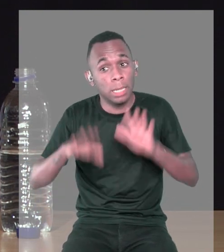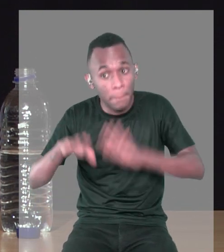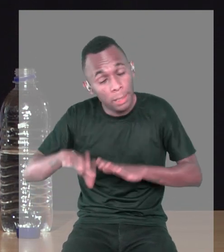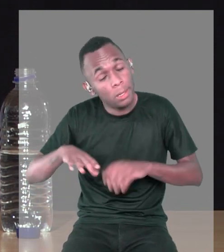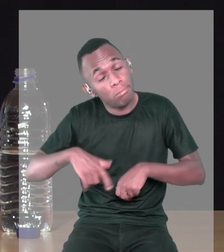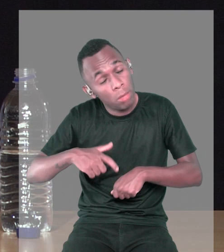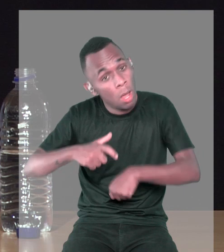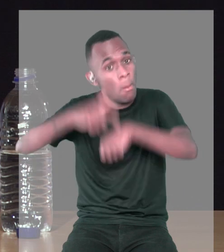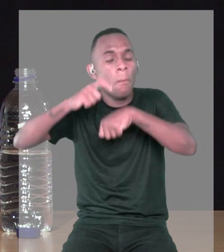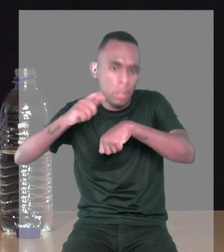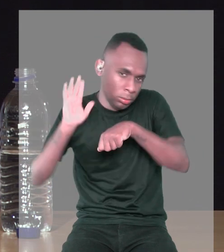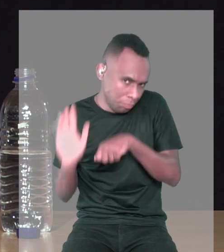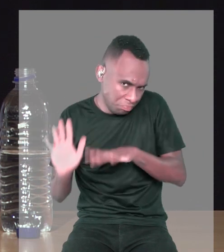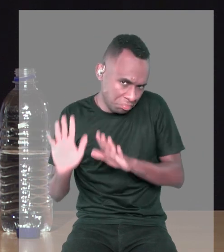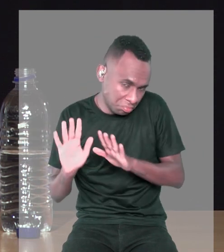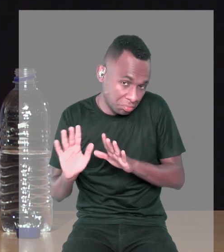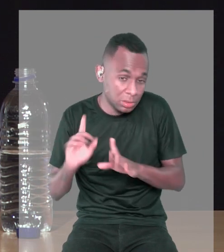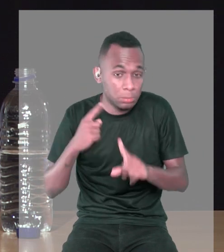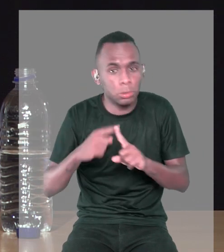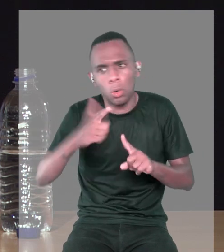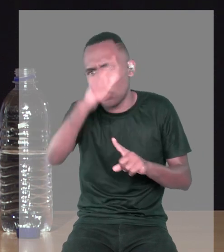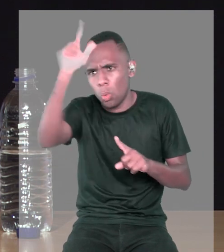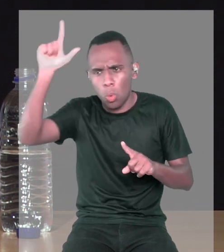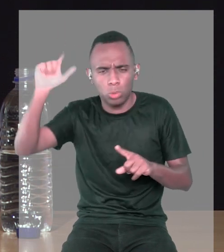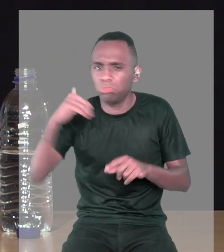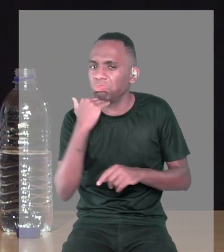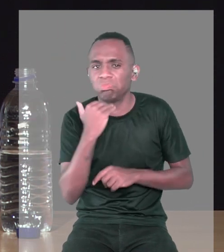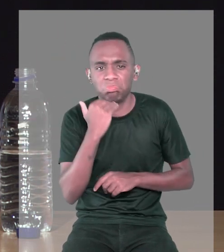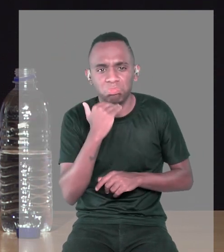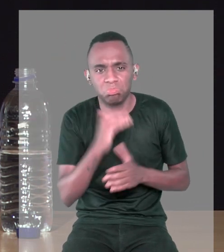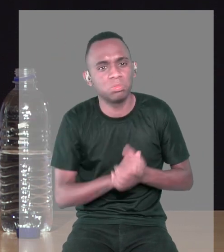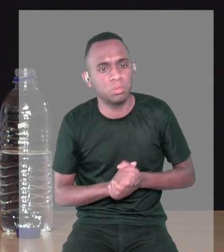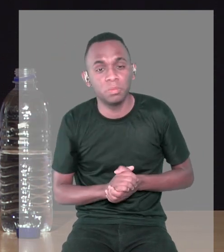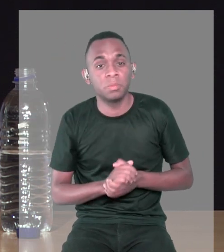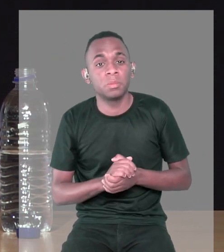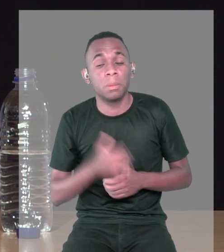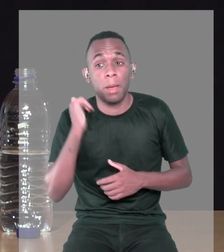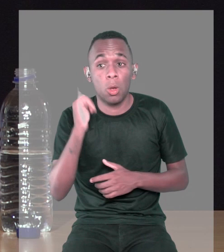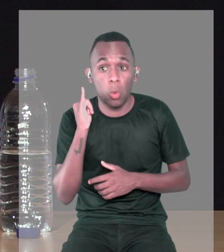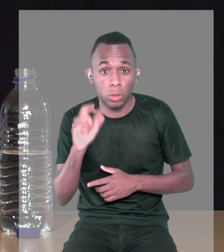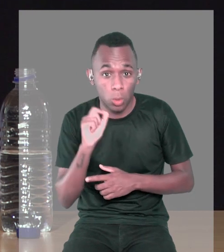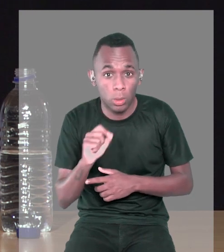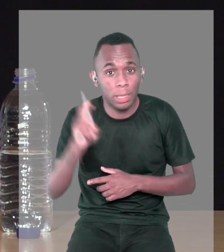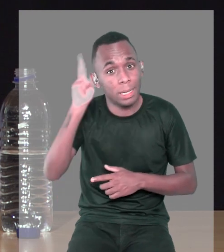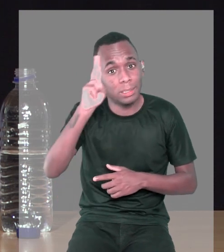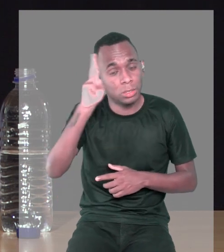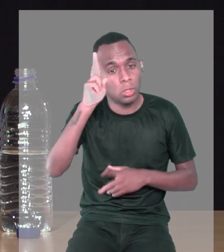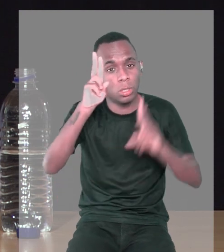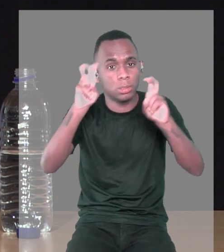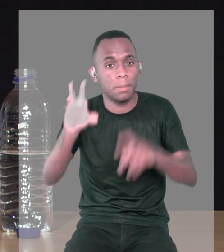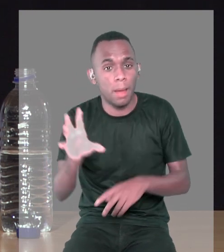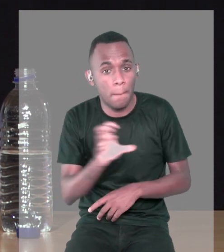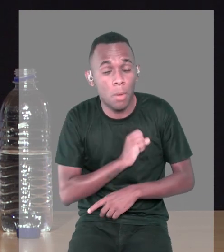talvez tenha sido imperativa naquele momento, mas apenas naquele momento, porque de resto não foi suficiente para André contar